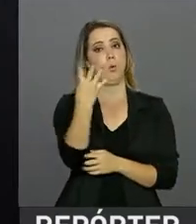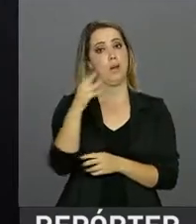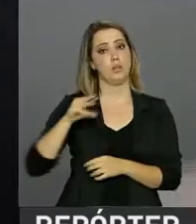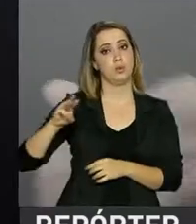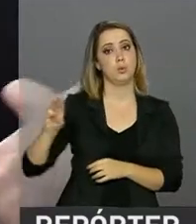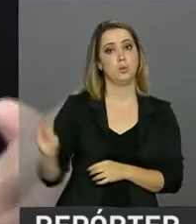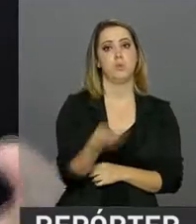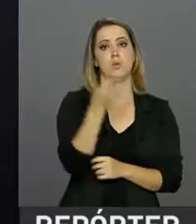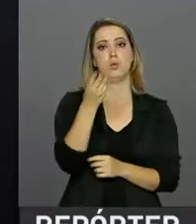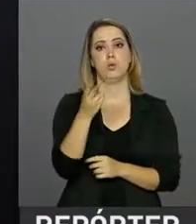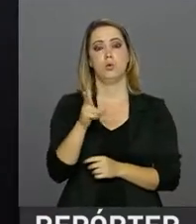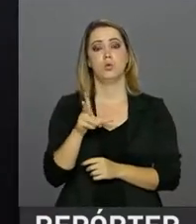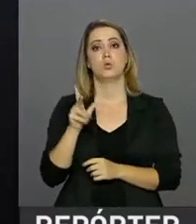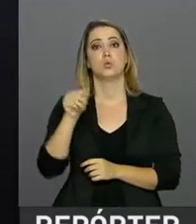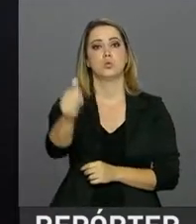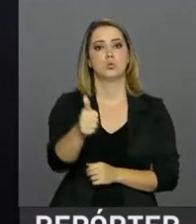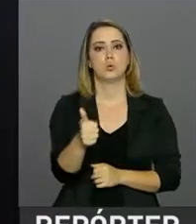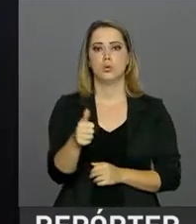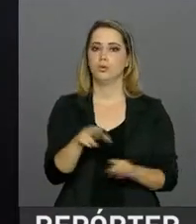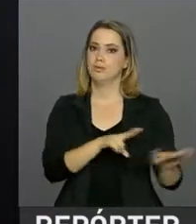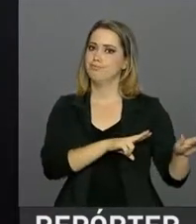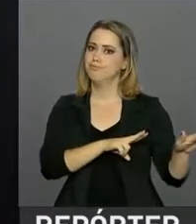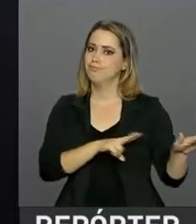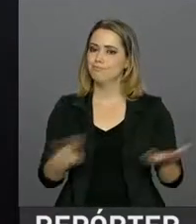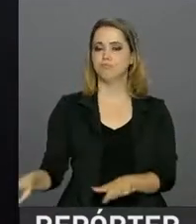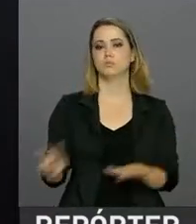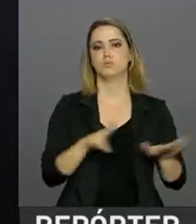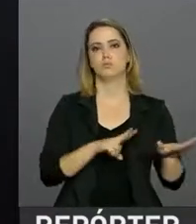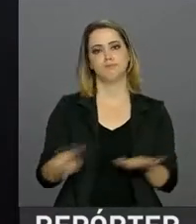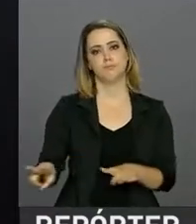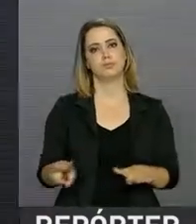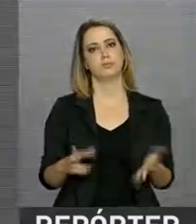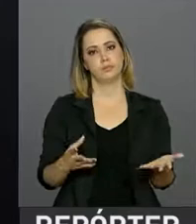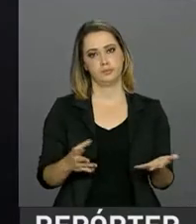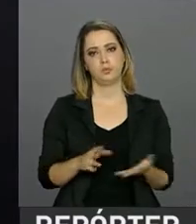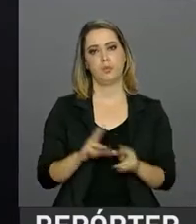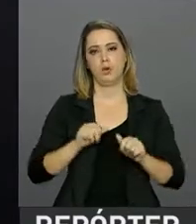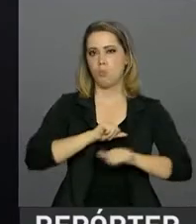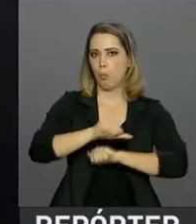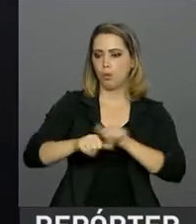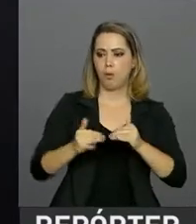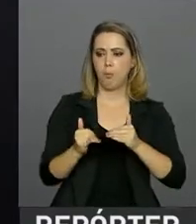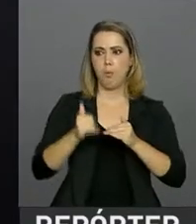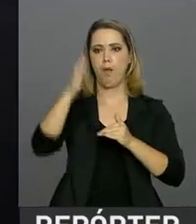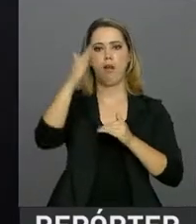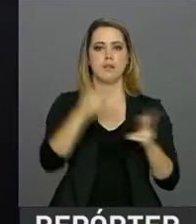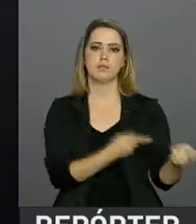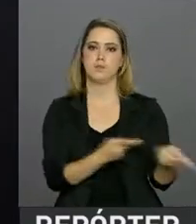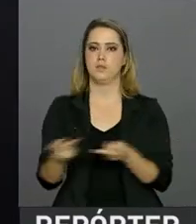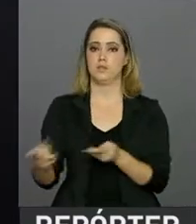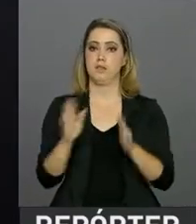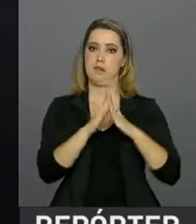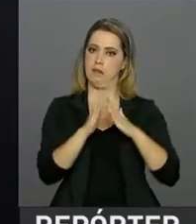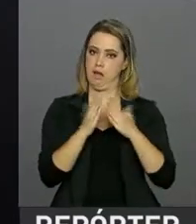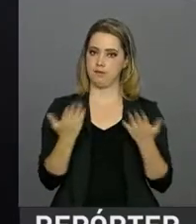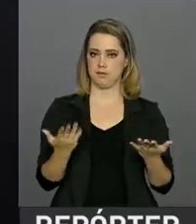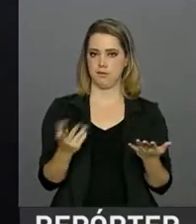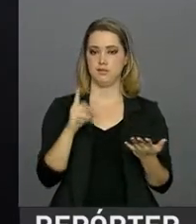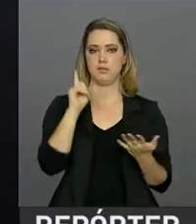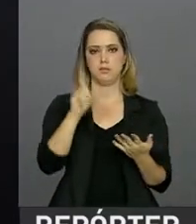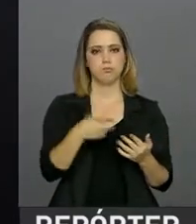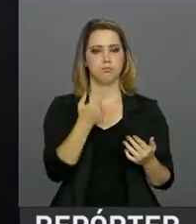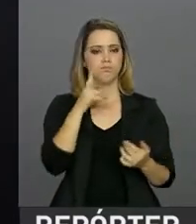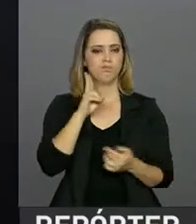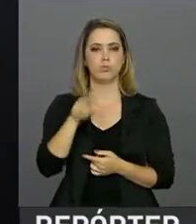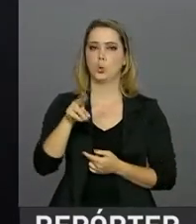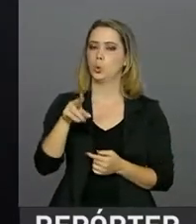milhões, quando o programa estiver no auge, 4 milhões de visitas por semana. Vai ter uma escala que nunca